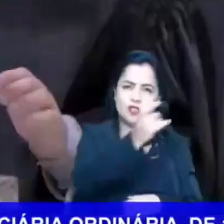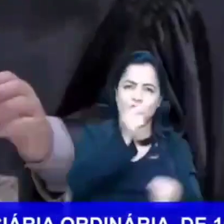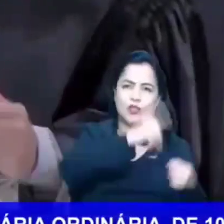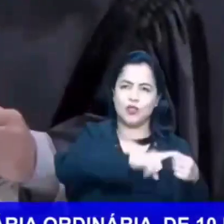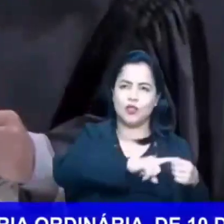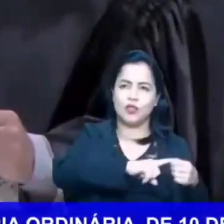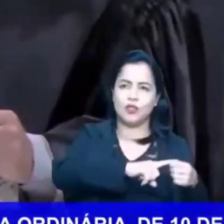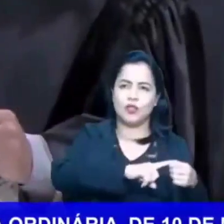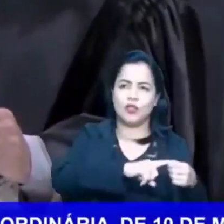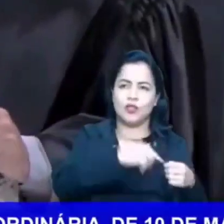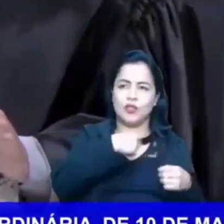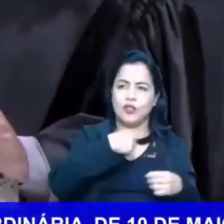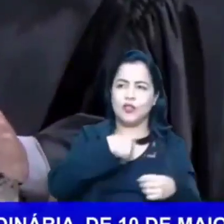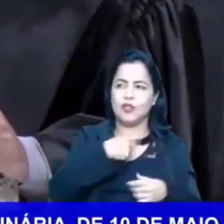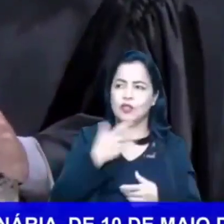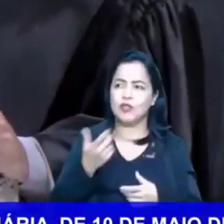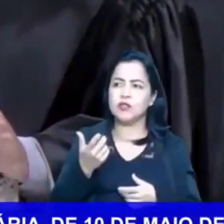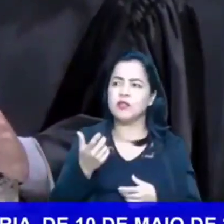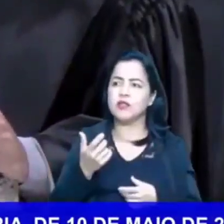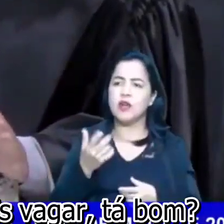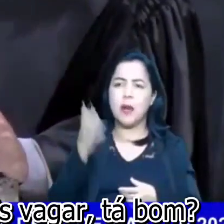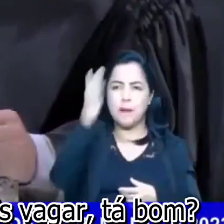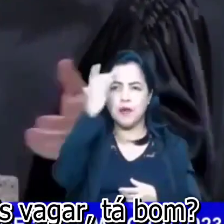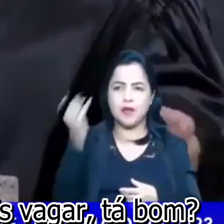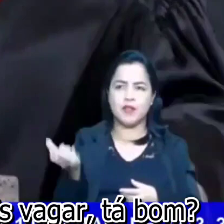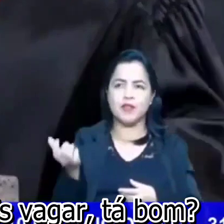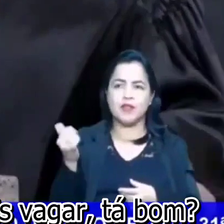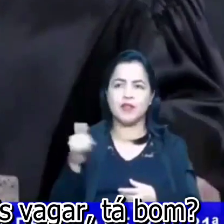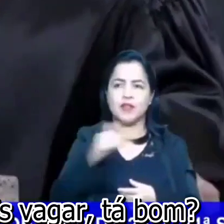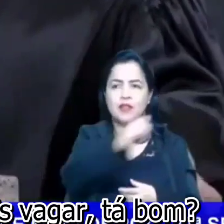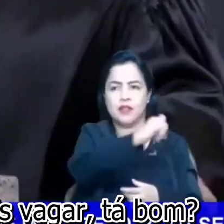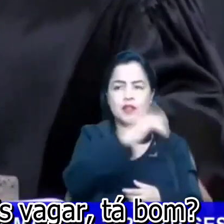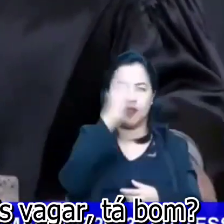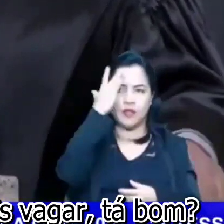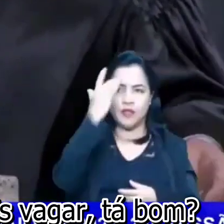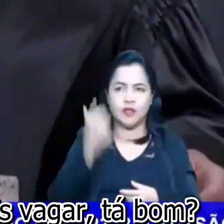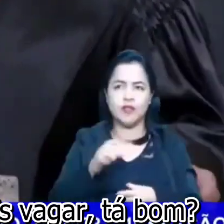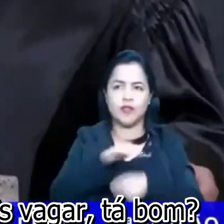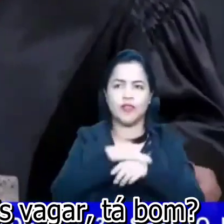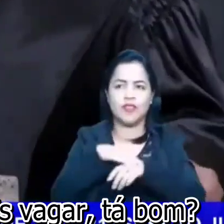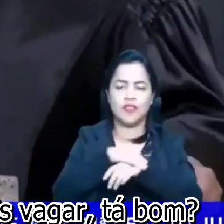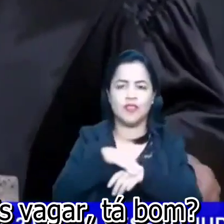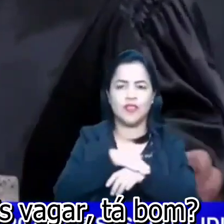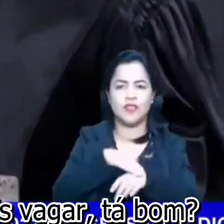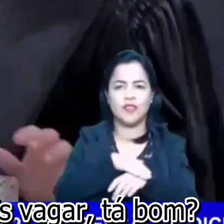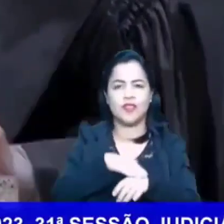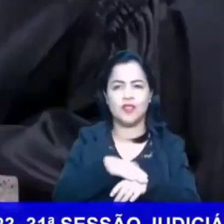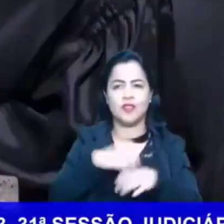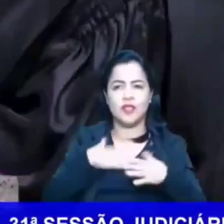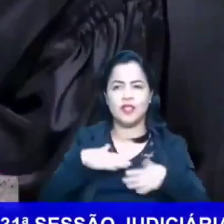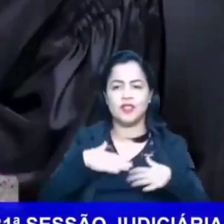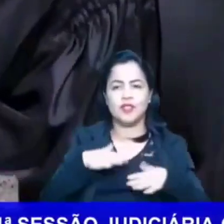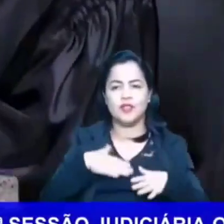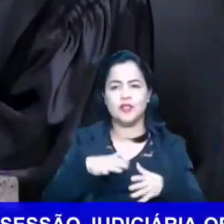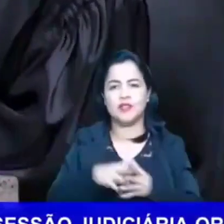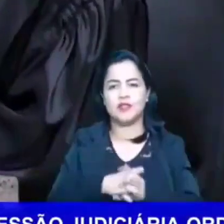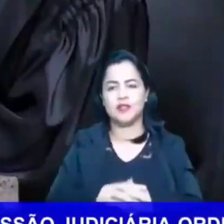aqui? Imagem, desembargador João Então, pronto, amanhã nós conversamos aqui com mais vagar, tá bom?